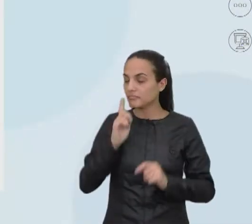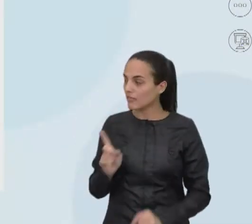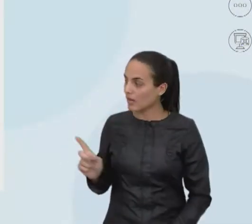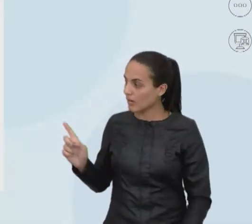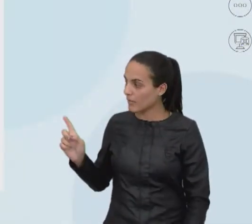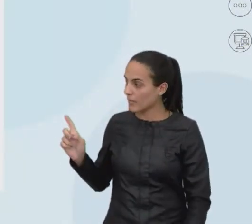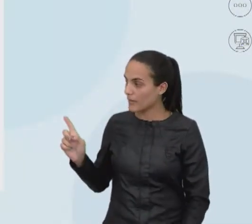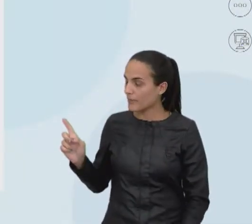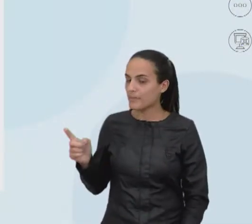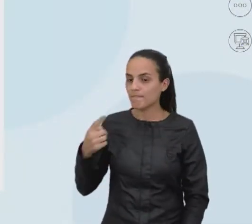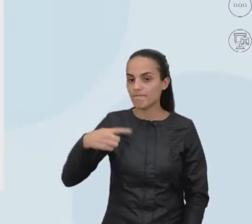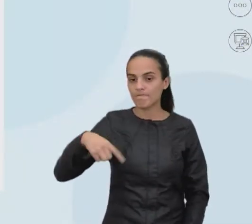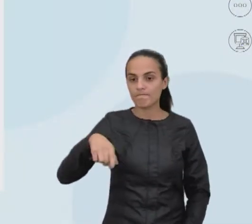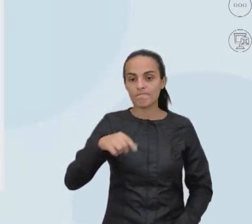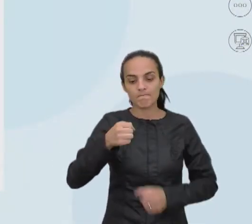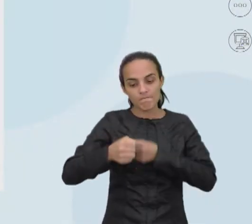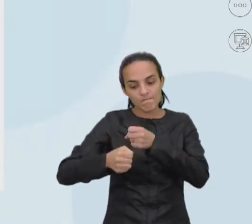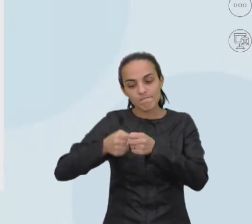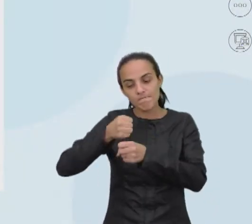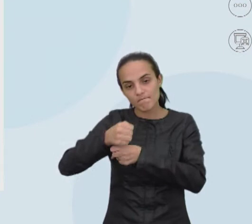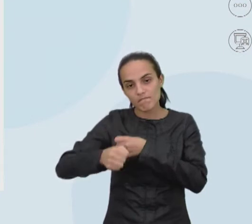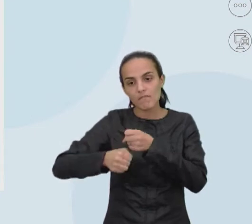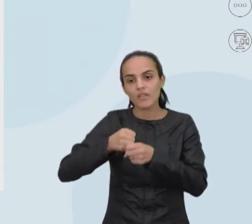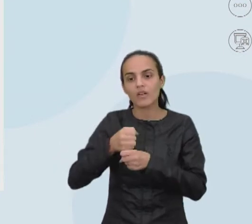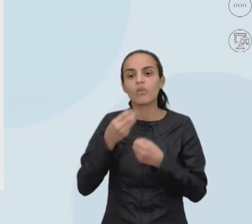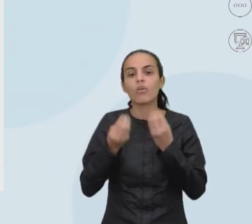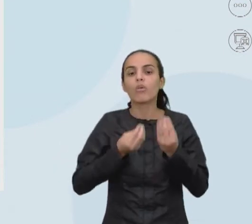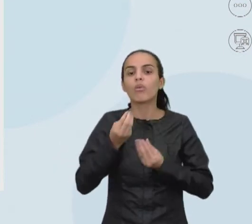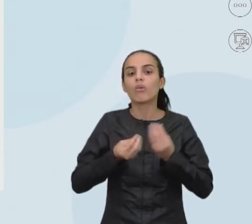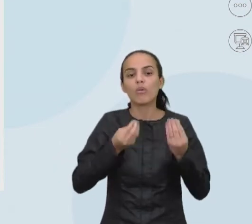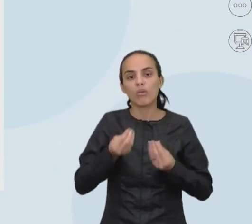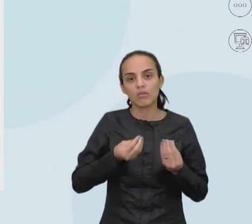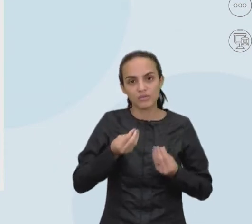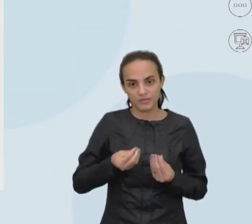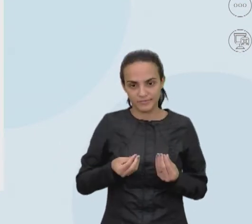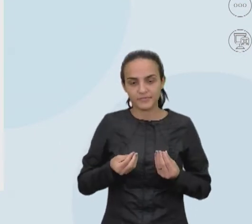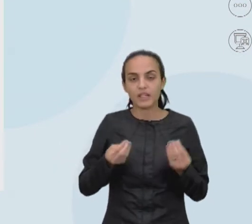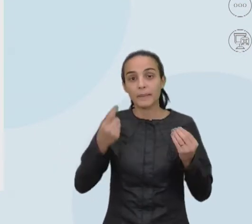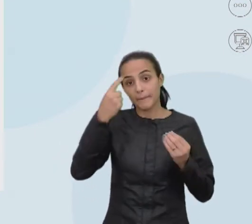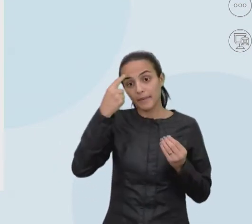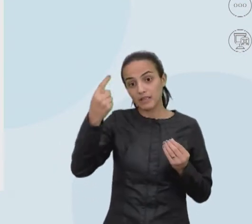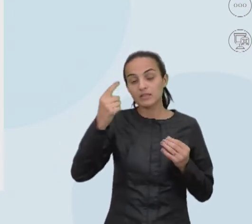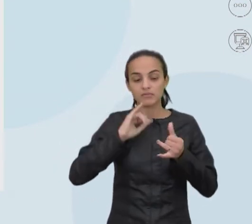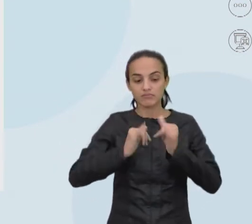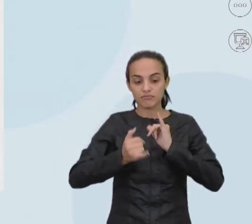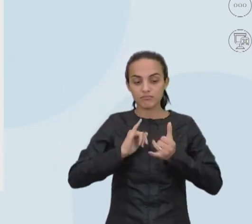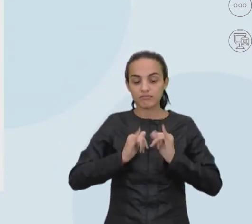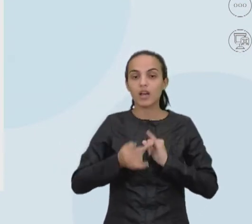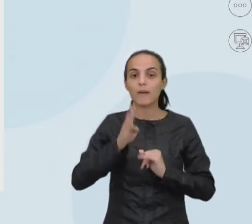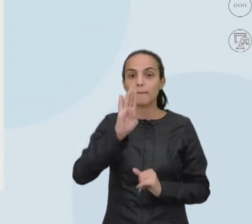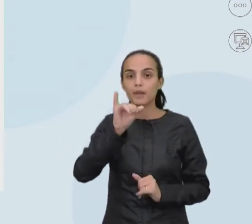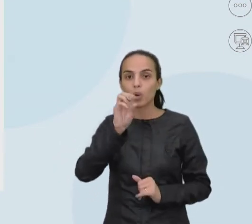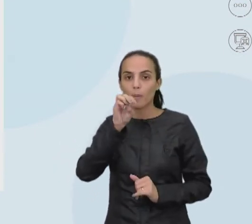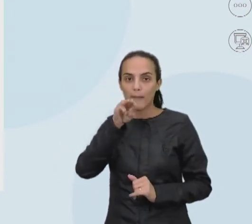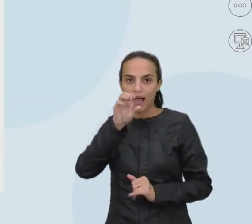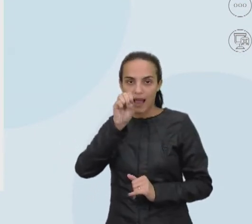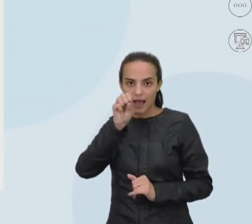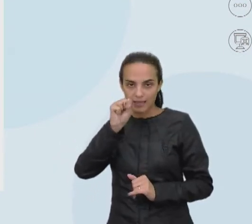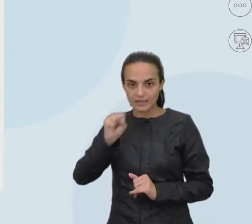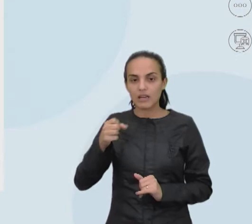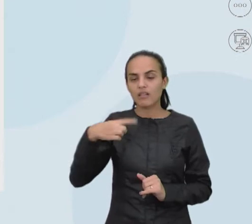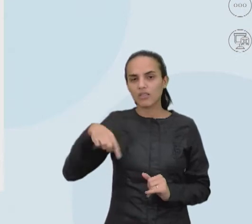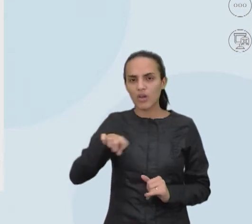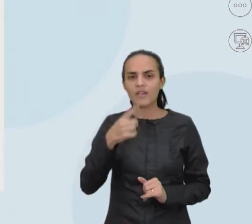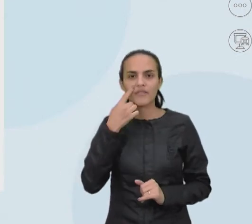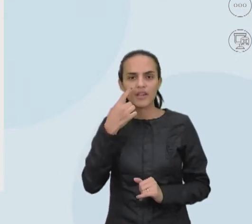passar dos anos, como é que tá aqui pensando na questão de eletricidade a partir de biomassa. Então a gente